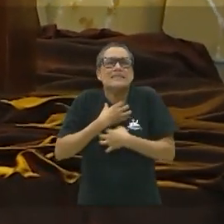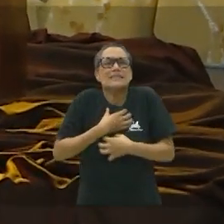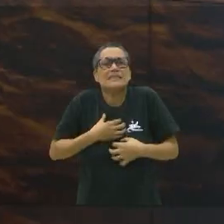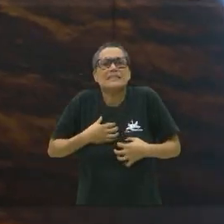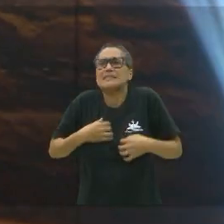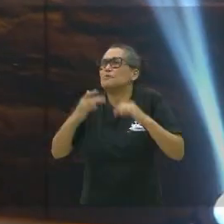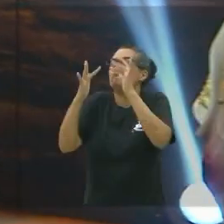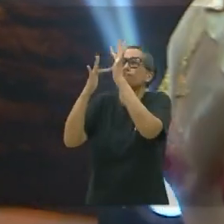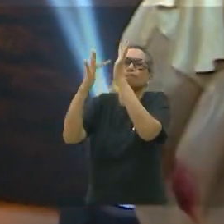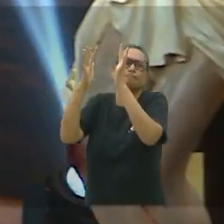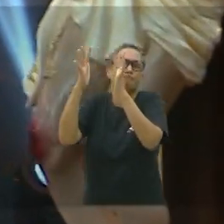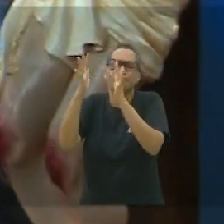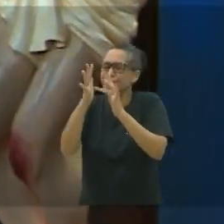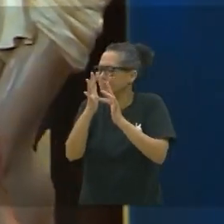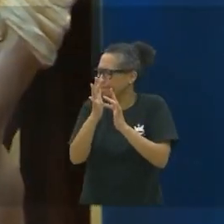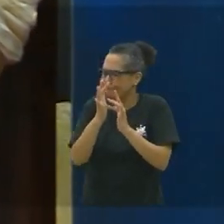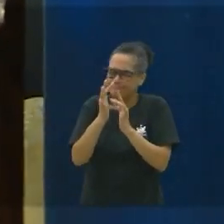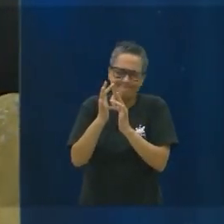nem tribulações, Jesus,